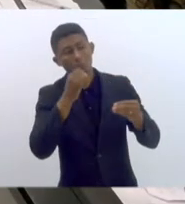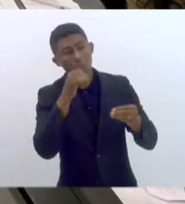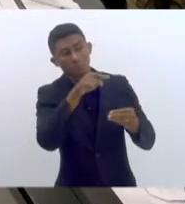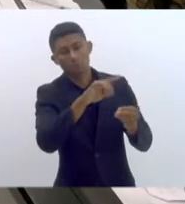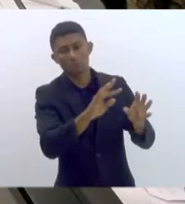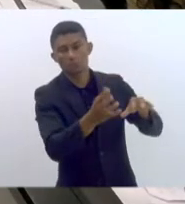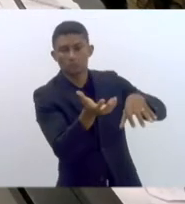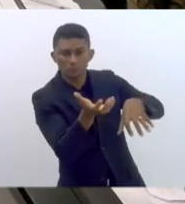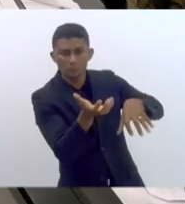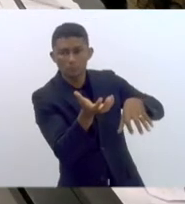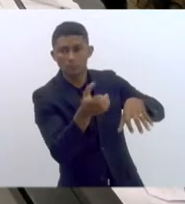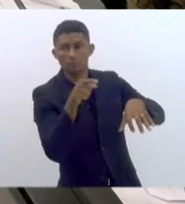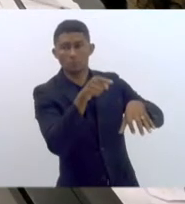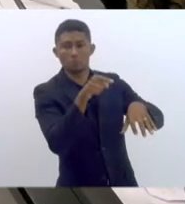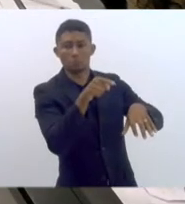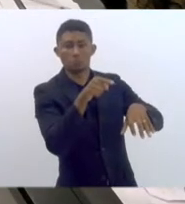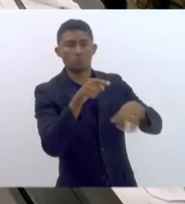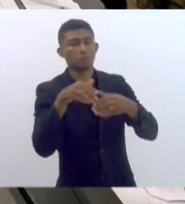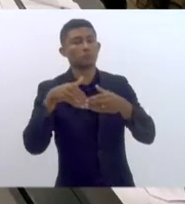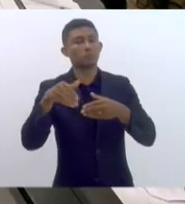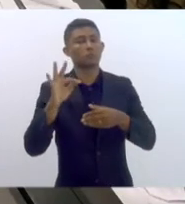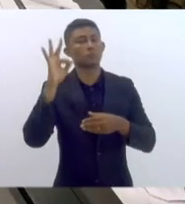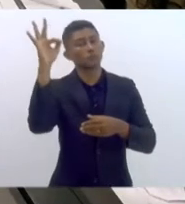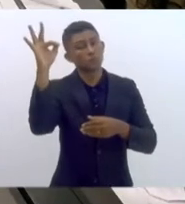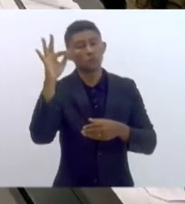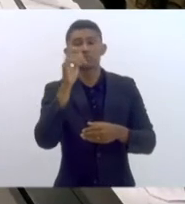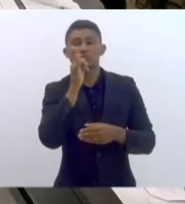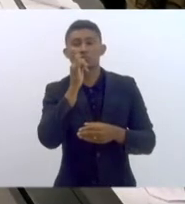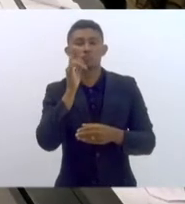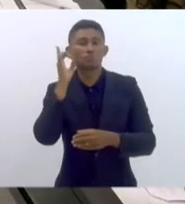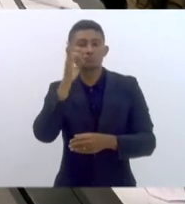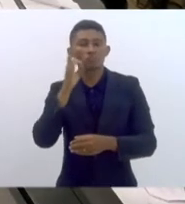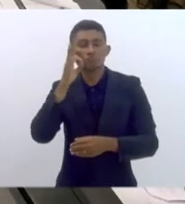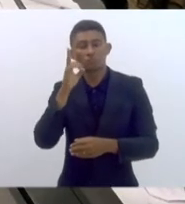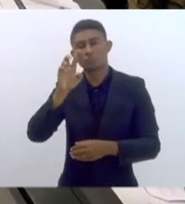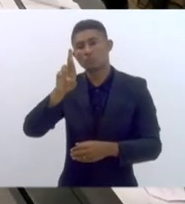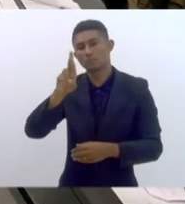Nacional, sob a influência do deputado Rodrigo Amorim,